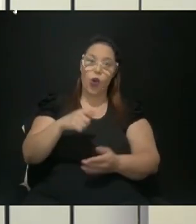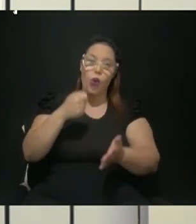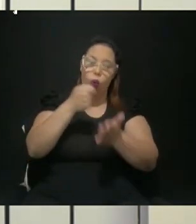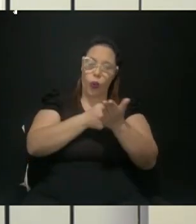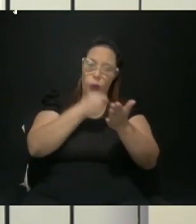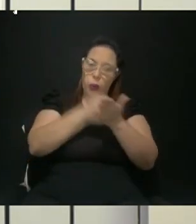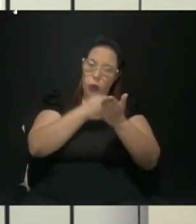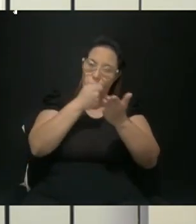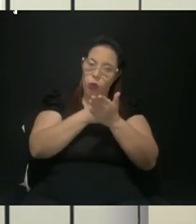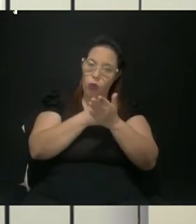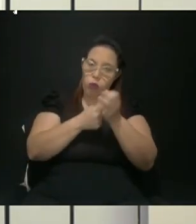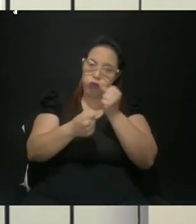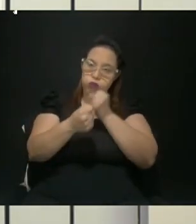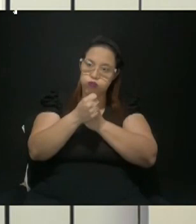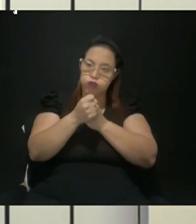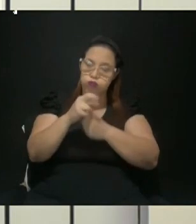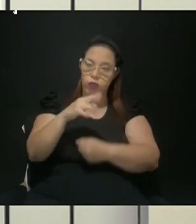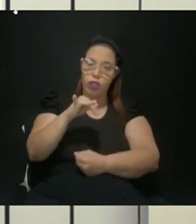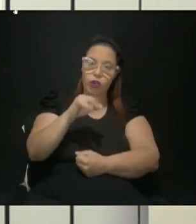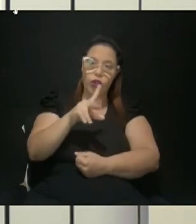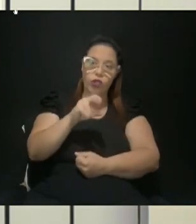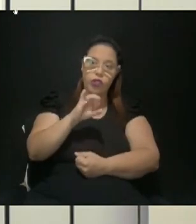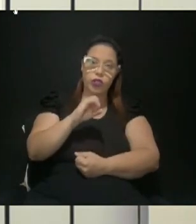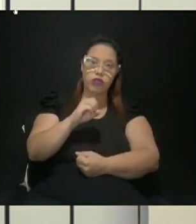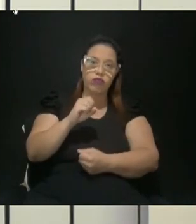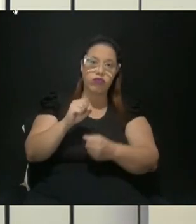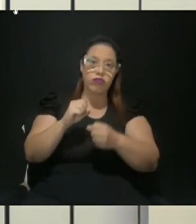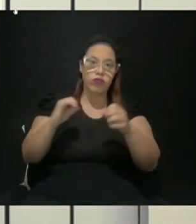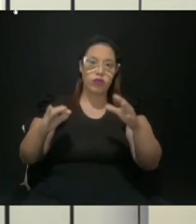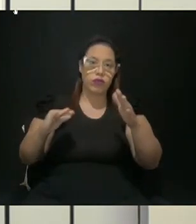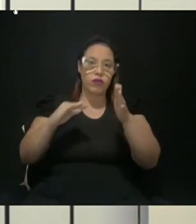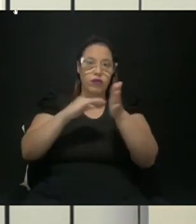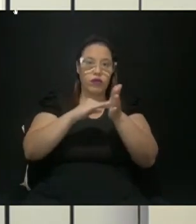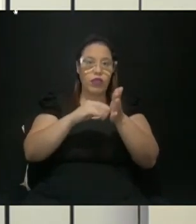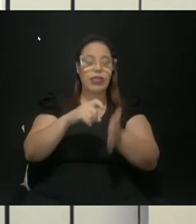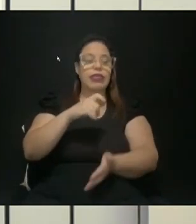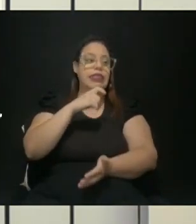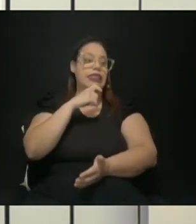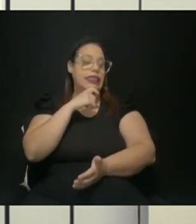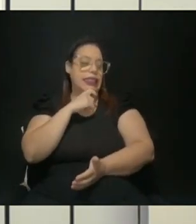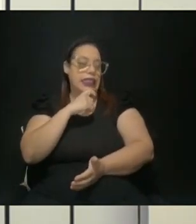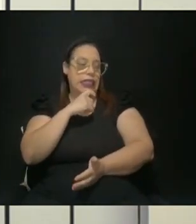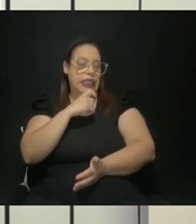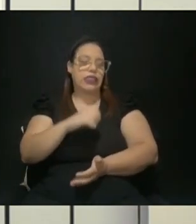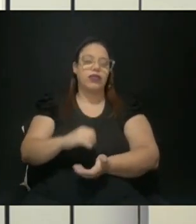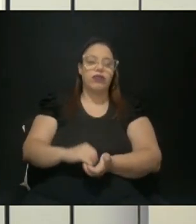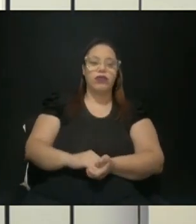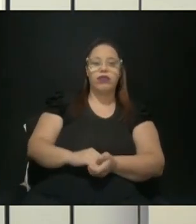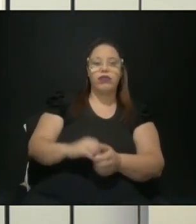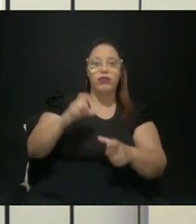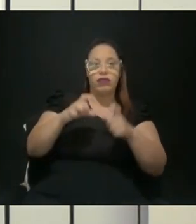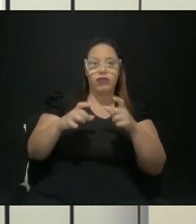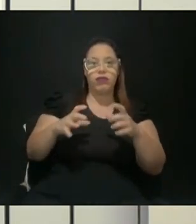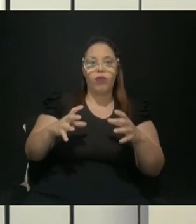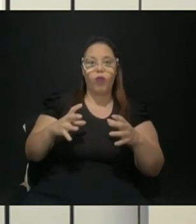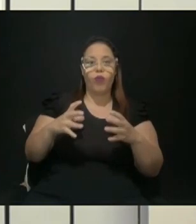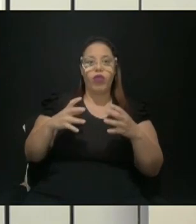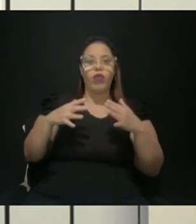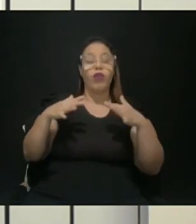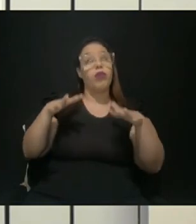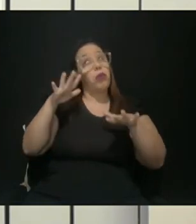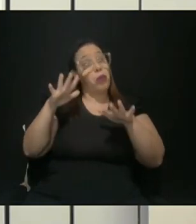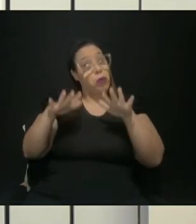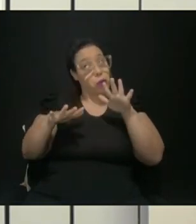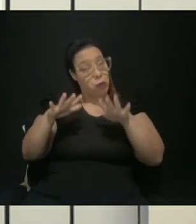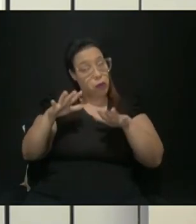bloqueio meteorológico que impede a chegada de frentes frias. Com isso, o tempo segue estável, quente